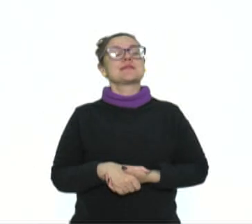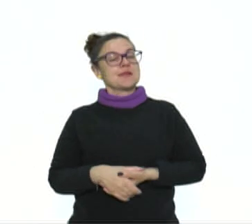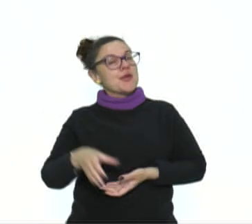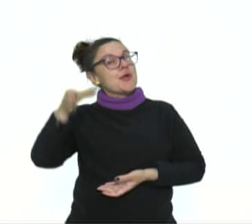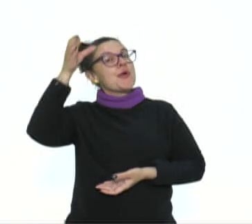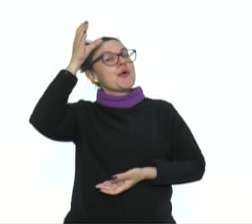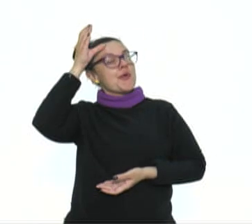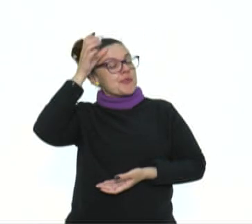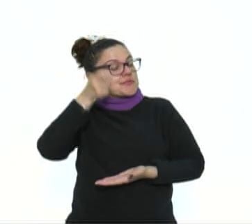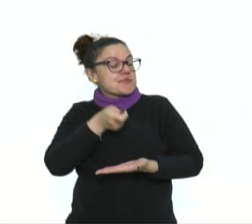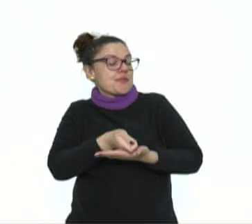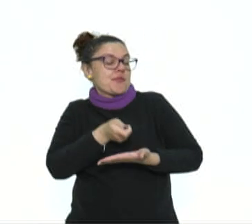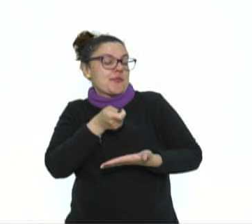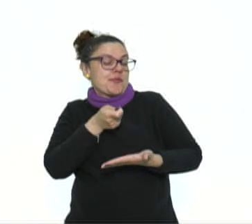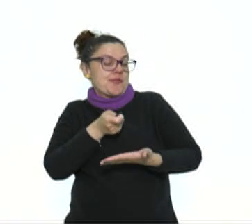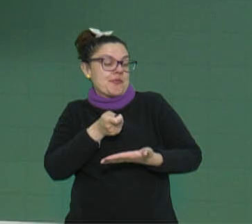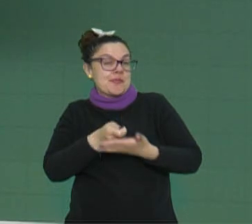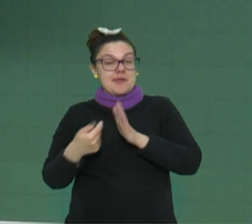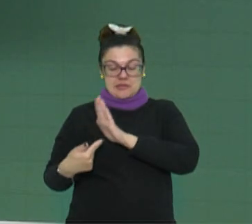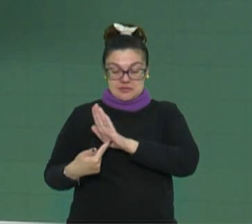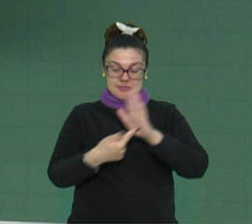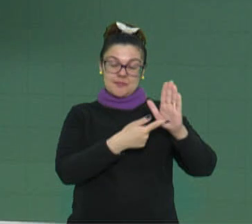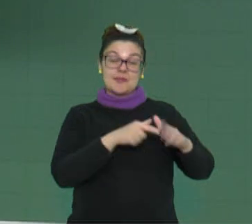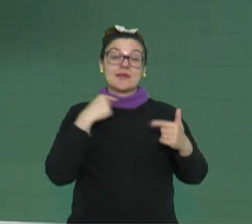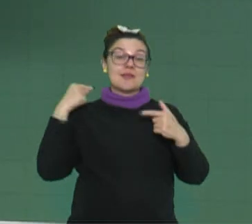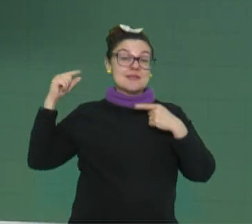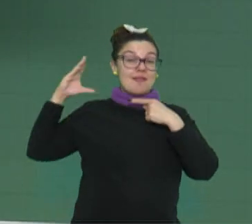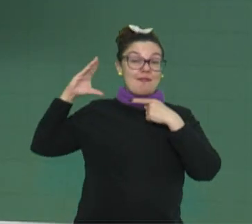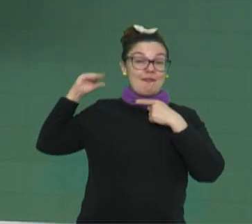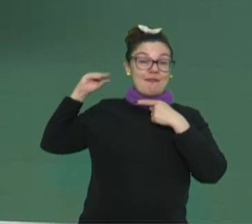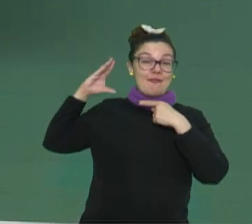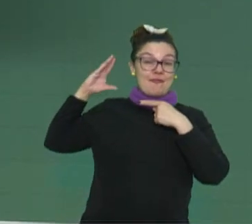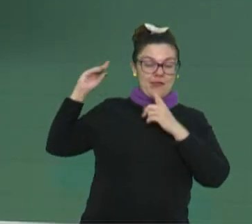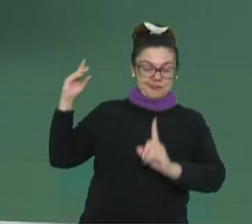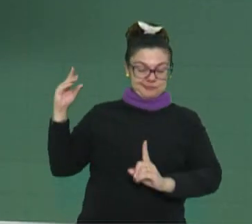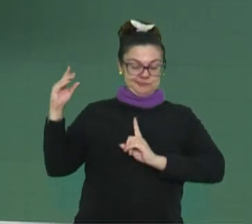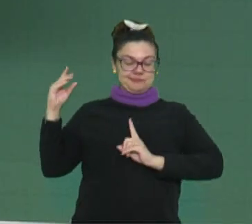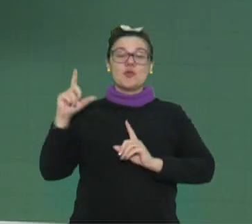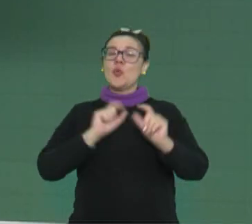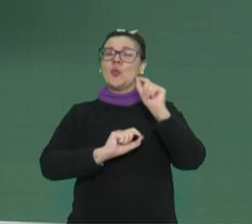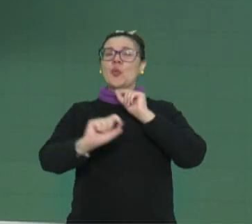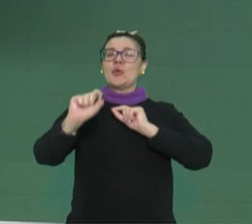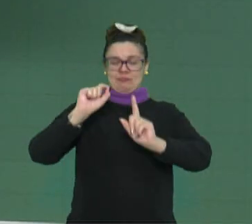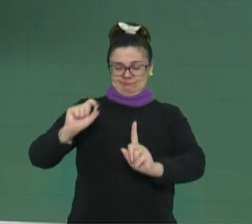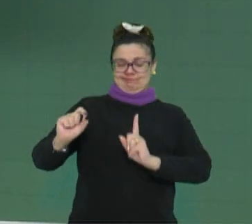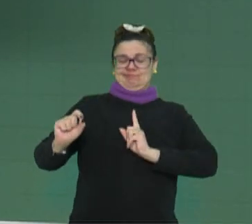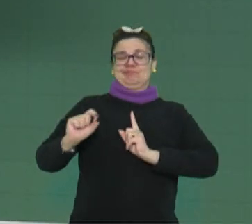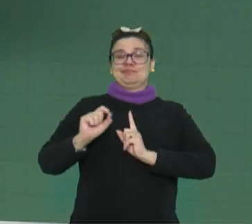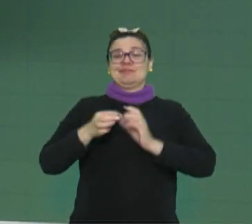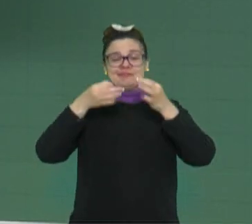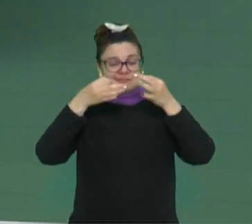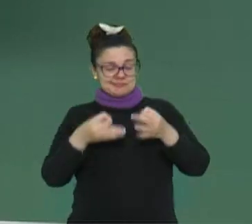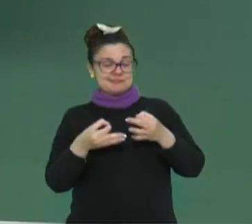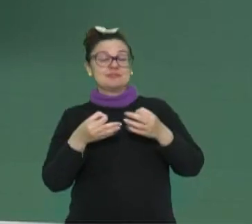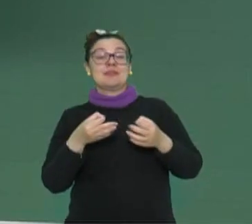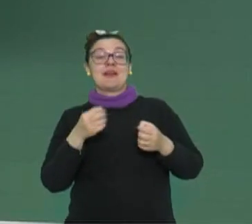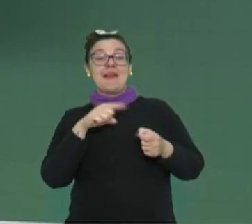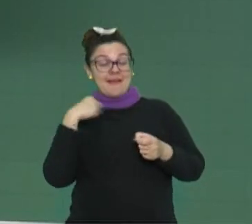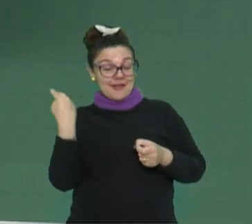da obrigação moral. Então essa voz que a Mafalda estava falando ali é justamente da